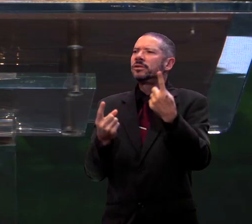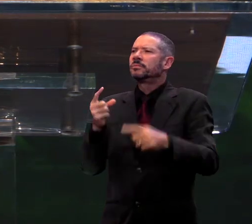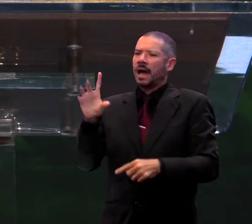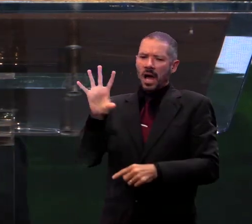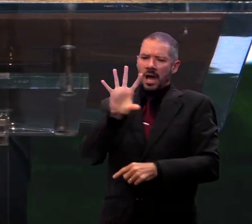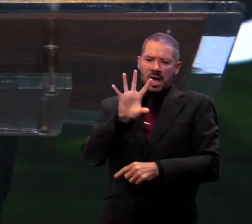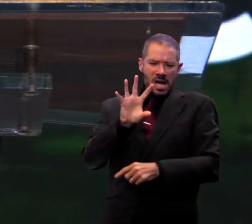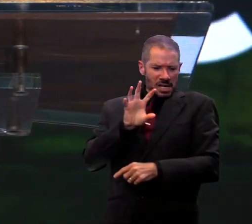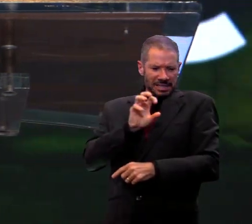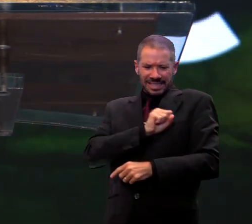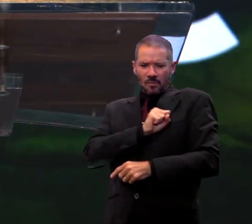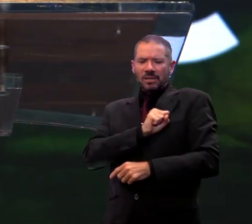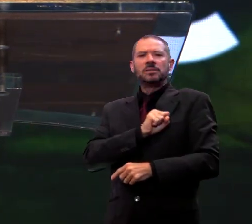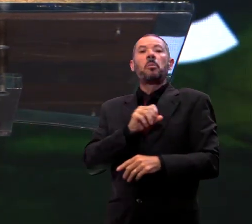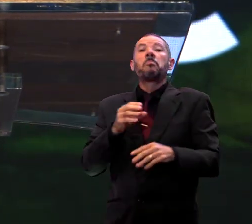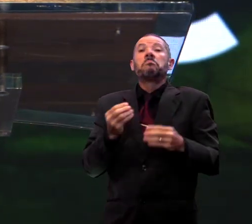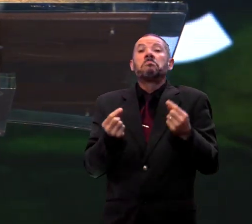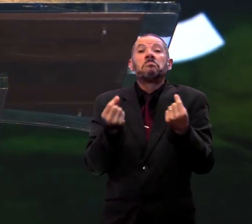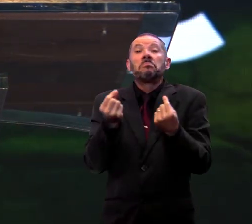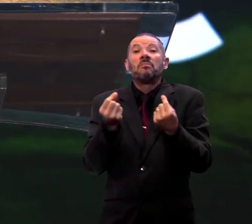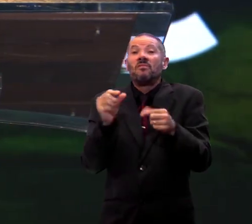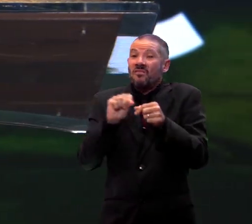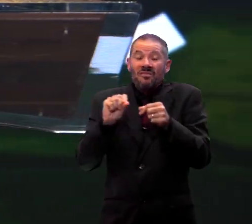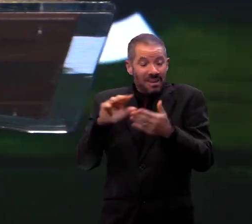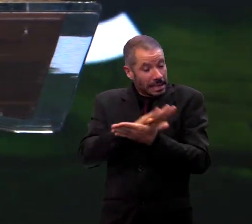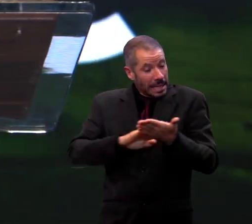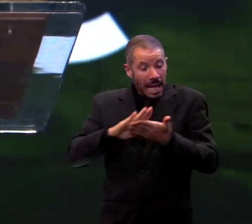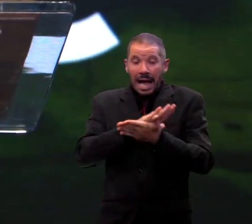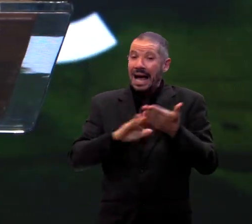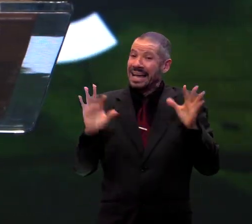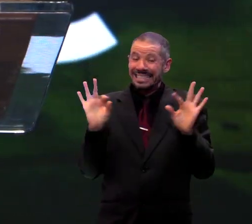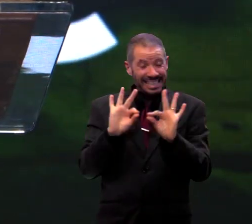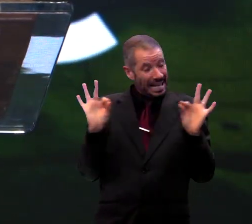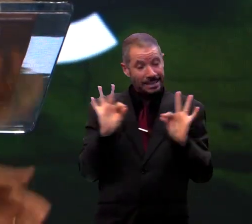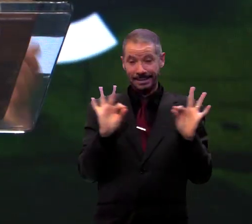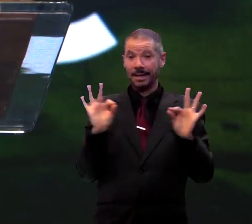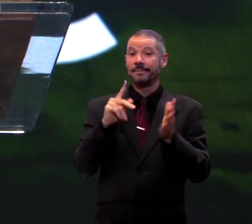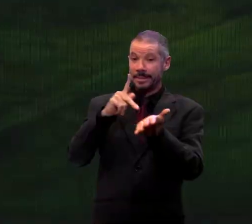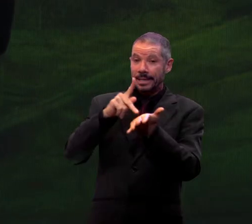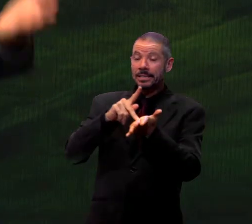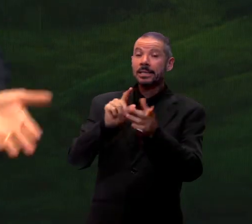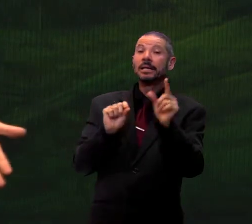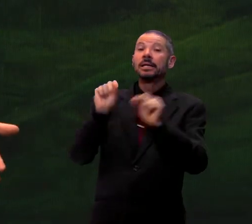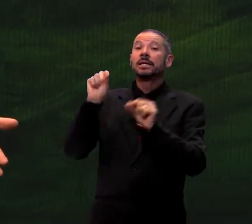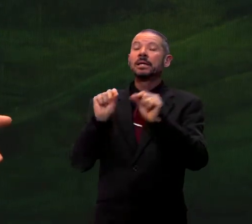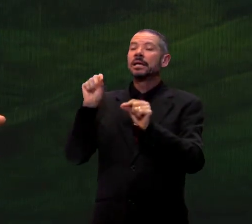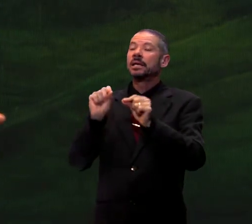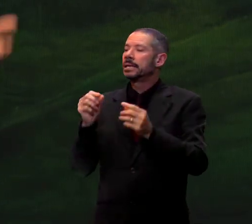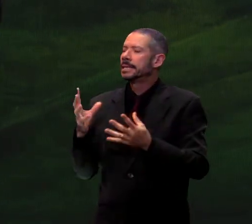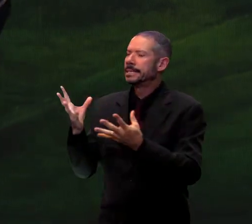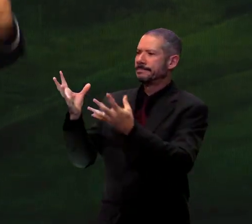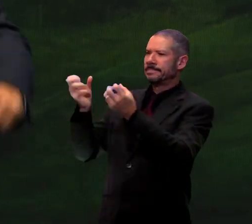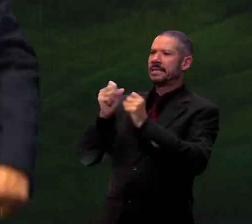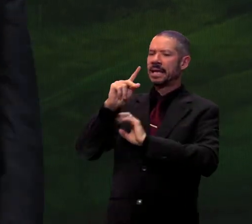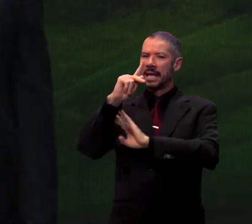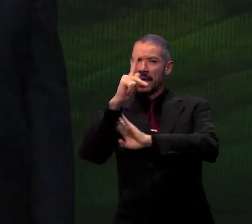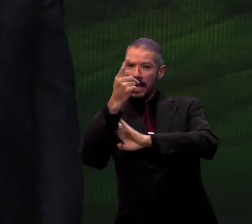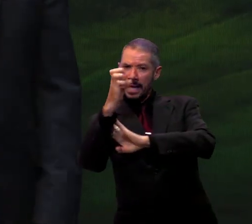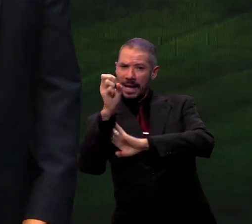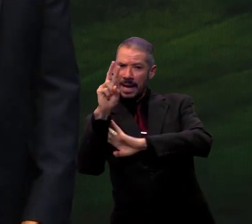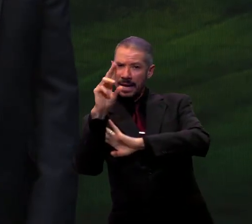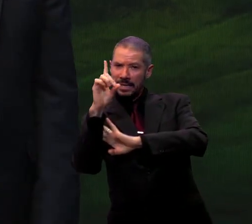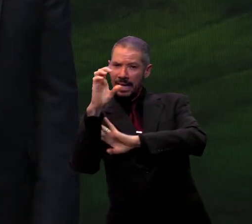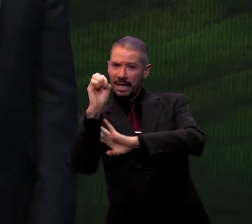herdar? A gente não faz nada para herdar, não é verdade? Quem é que é herdeiro? Quem é filho?